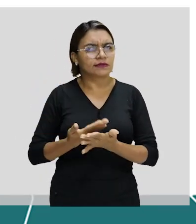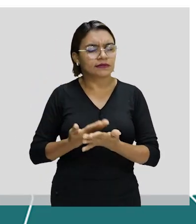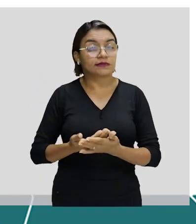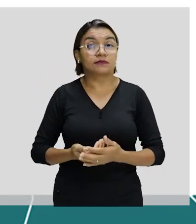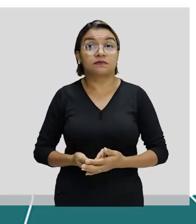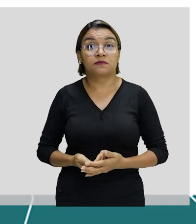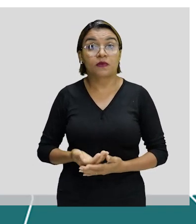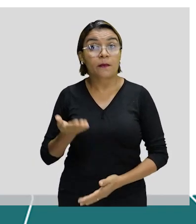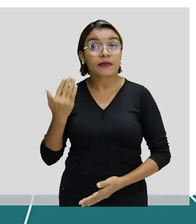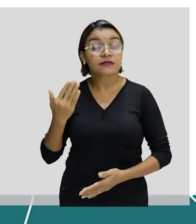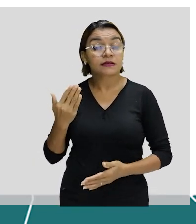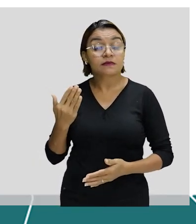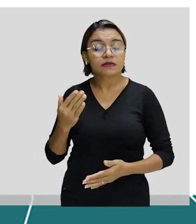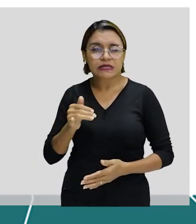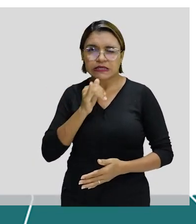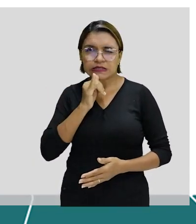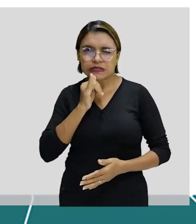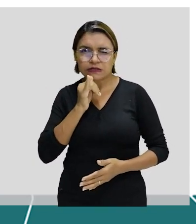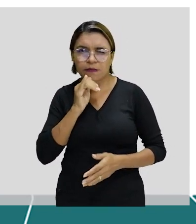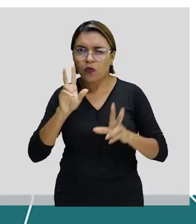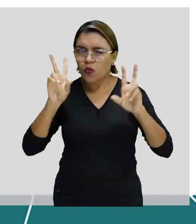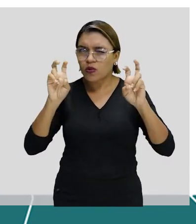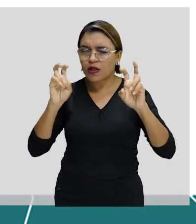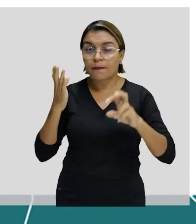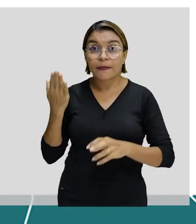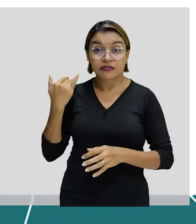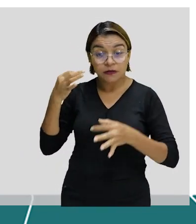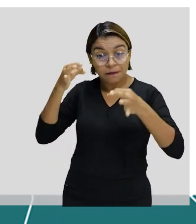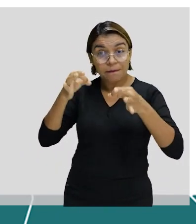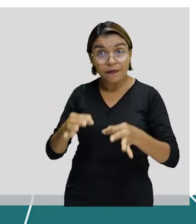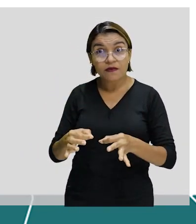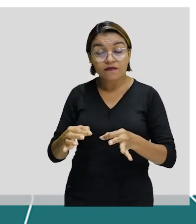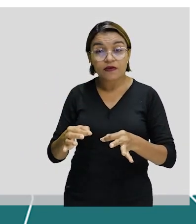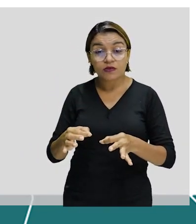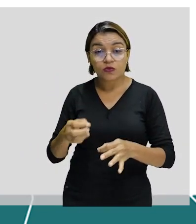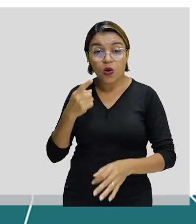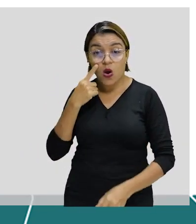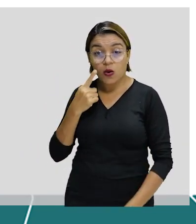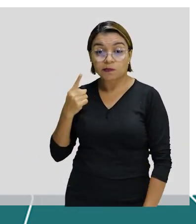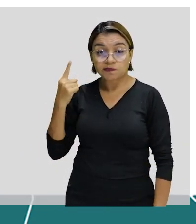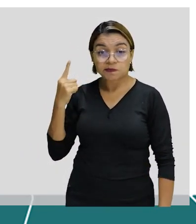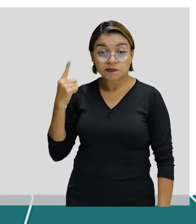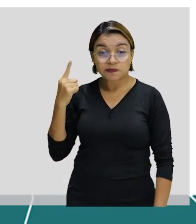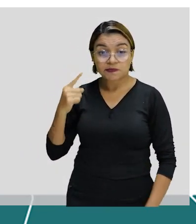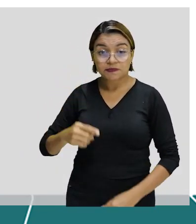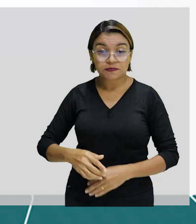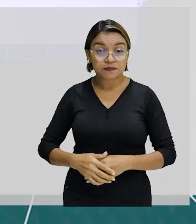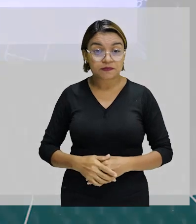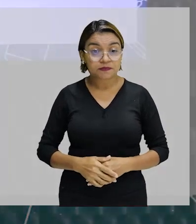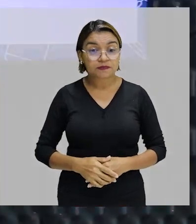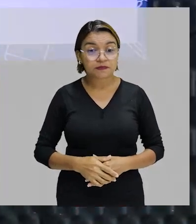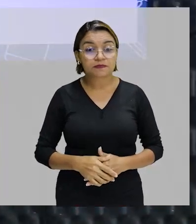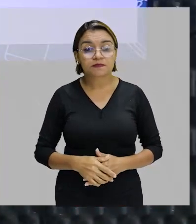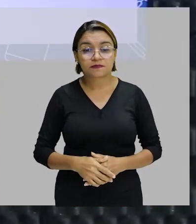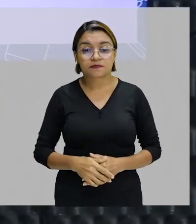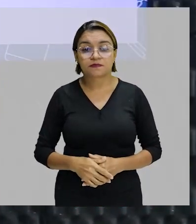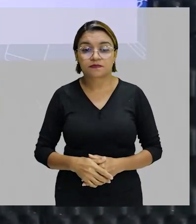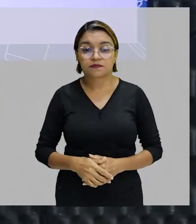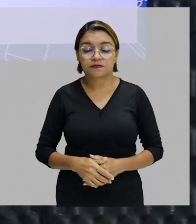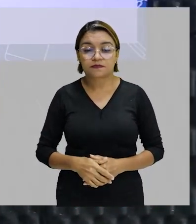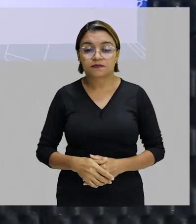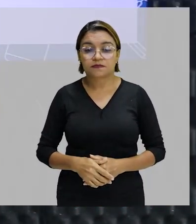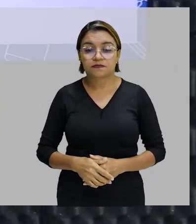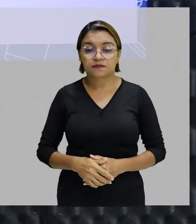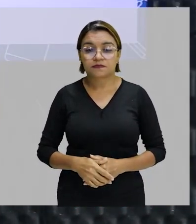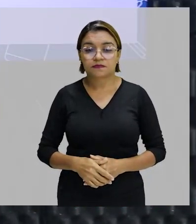passado perfeito, it's a verbal tense, então é um tempo verbal, used to express the idea that